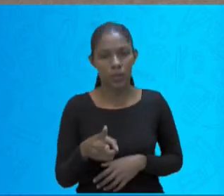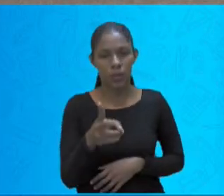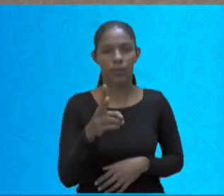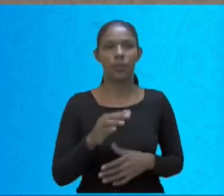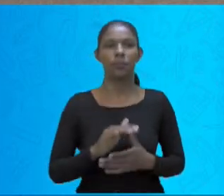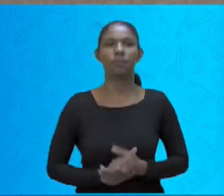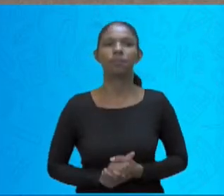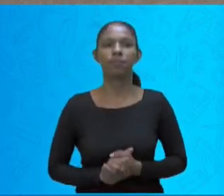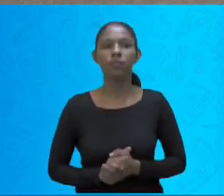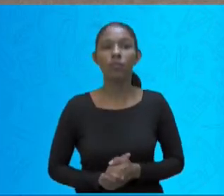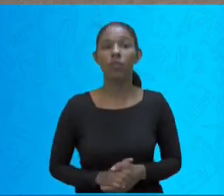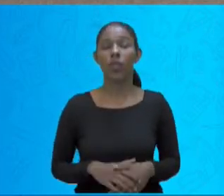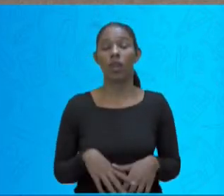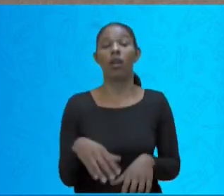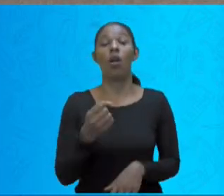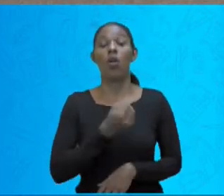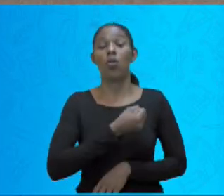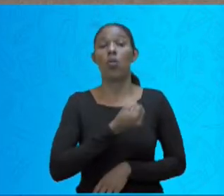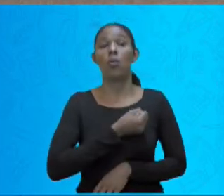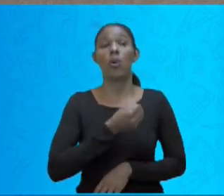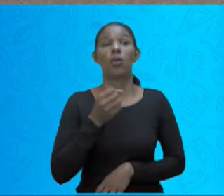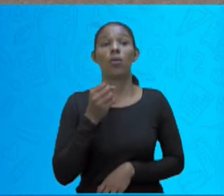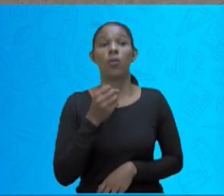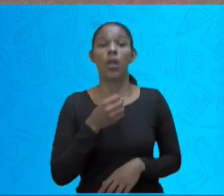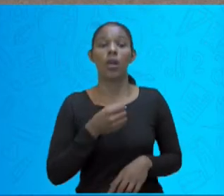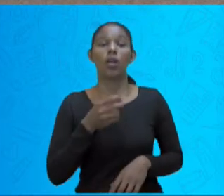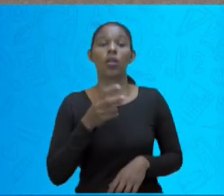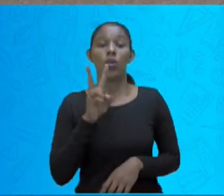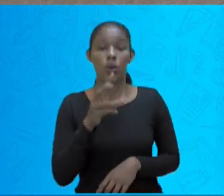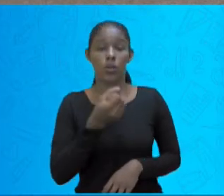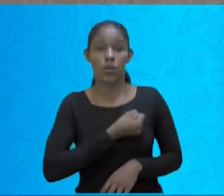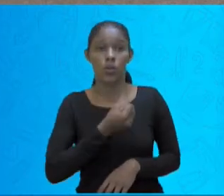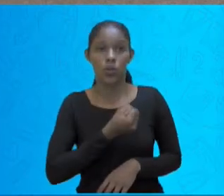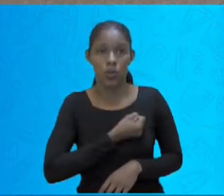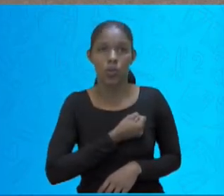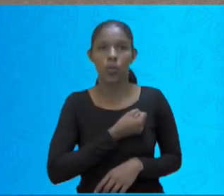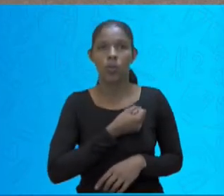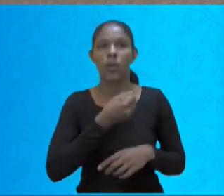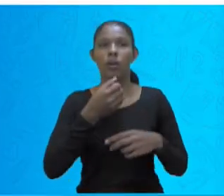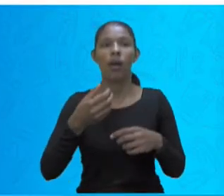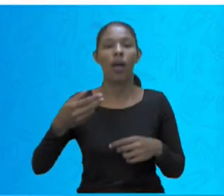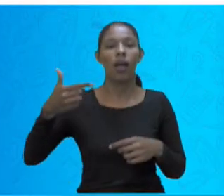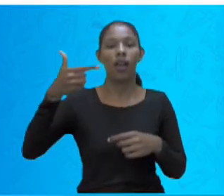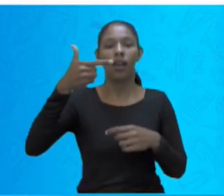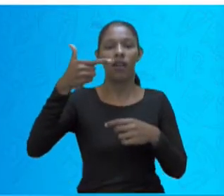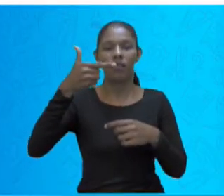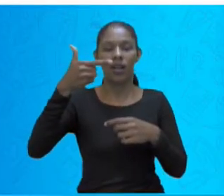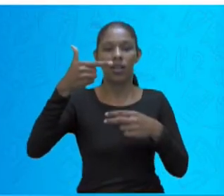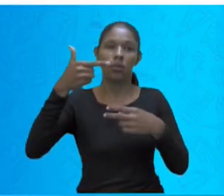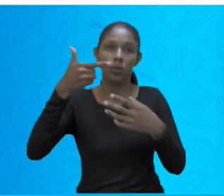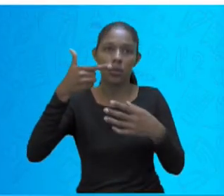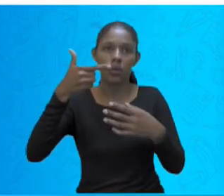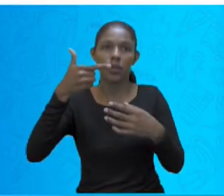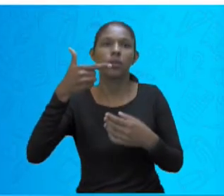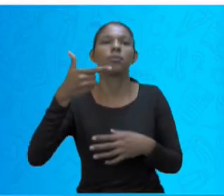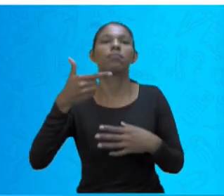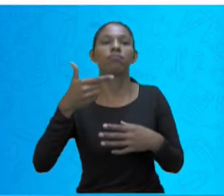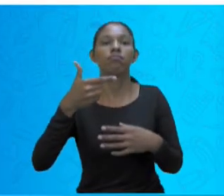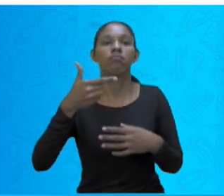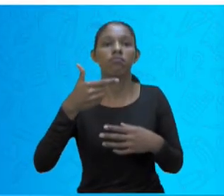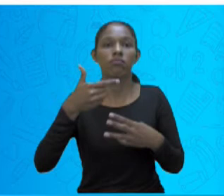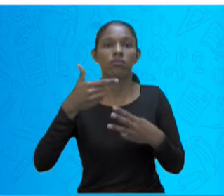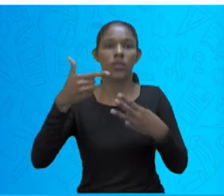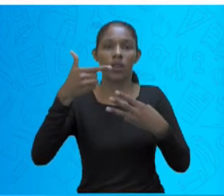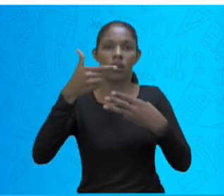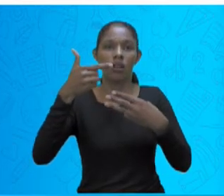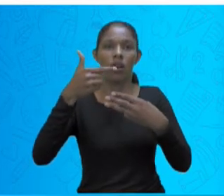Continuando. 2 números elevados ao quadrado resultam em 100. Quais são eles? Quais são